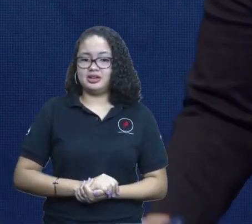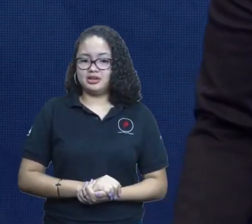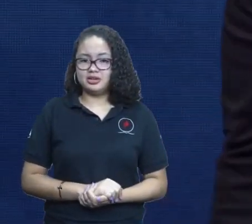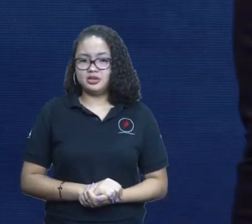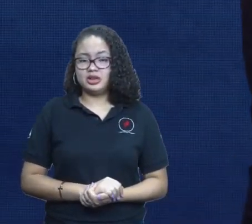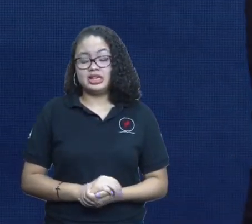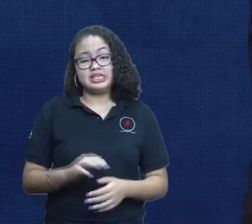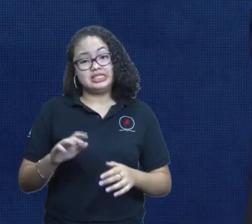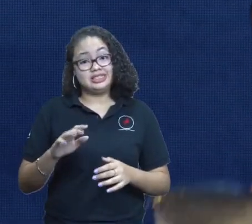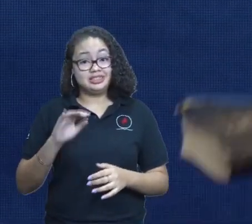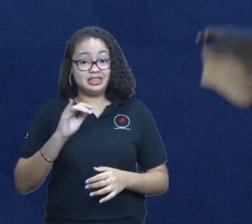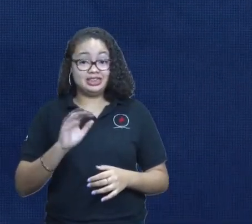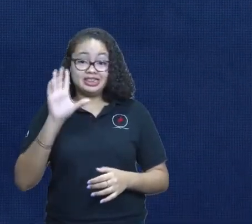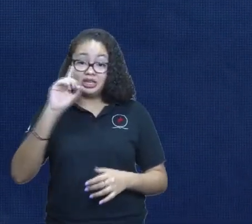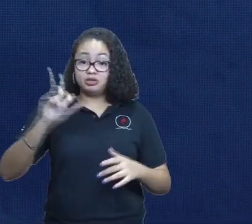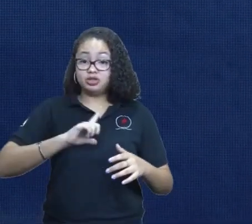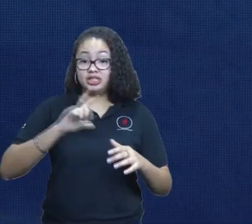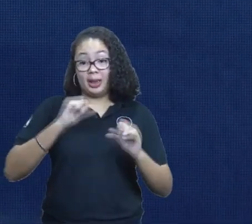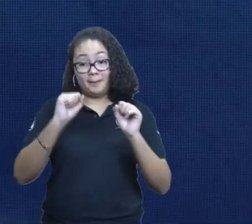quem está embaixo